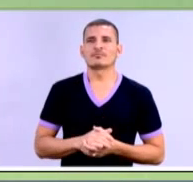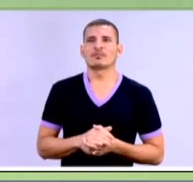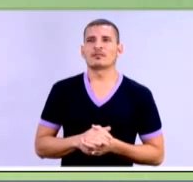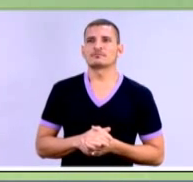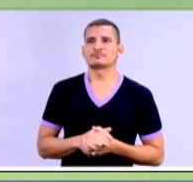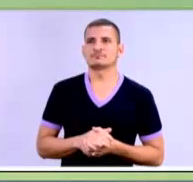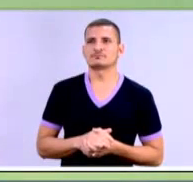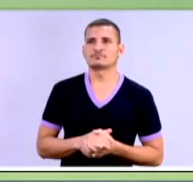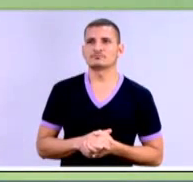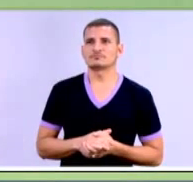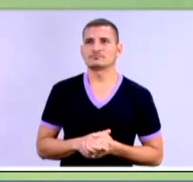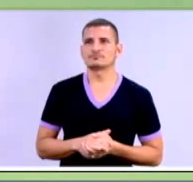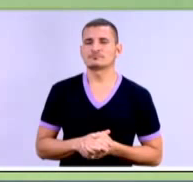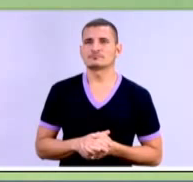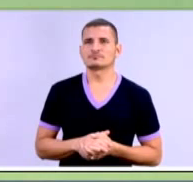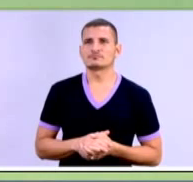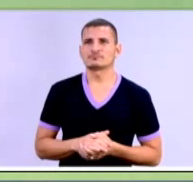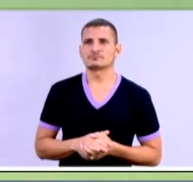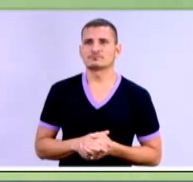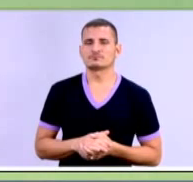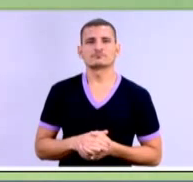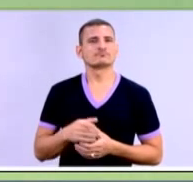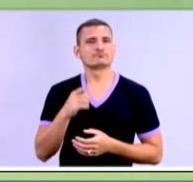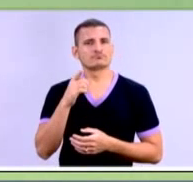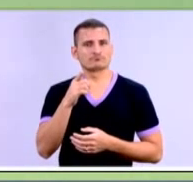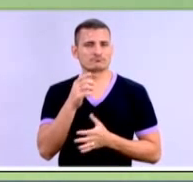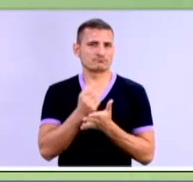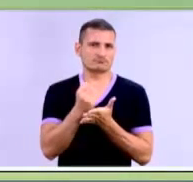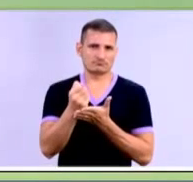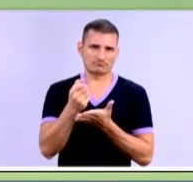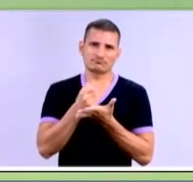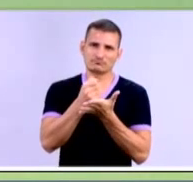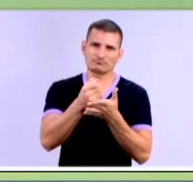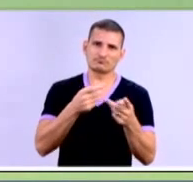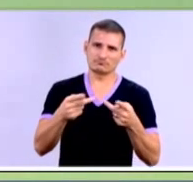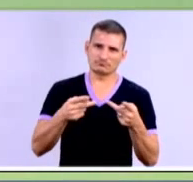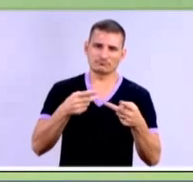quadro. Suponha que você foi contratado para assessorar